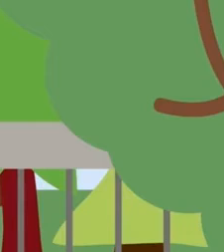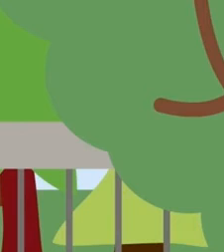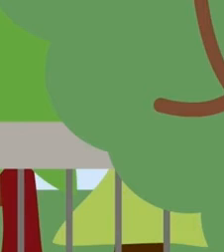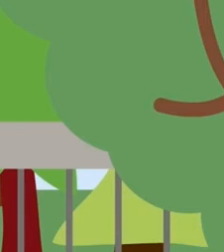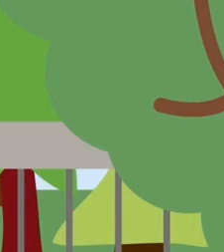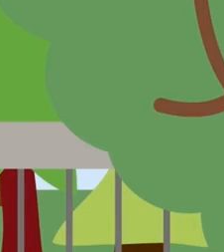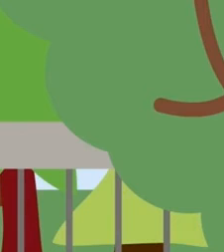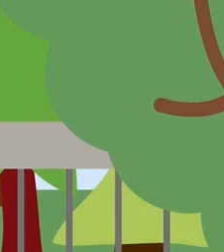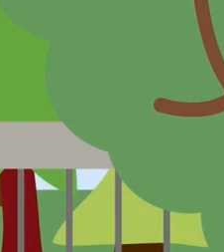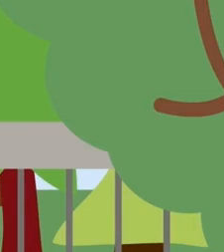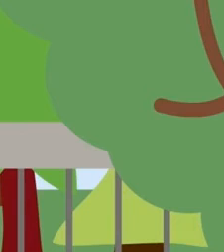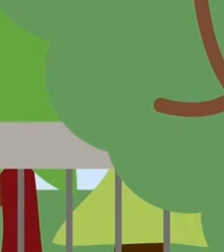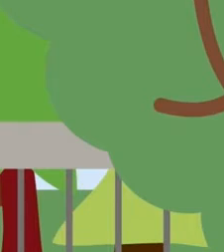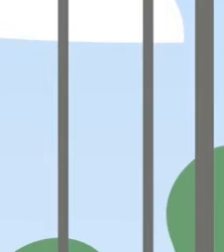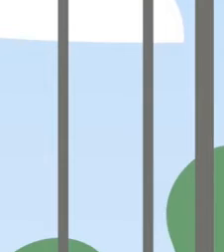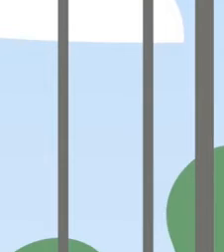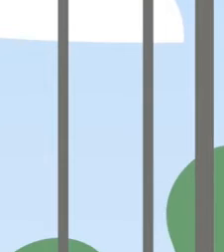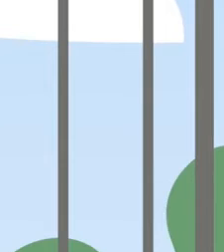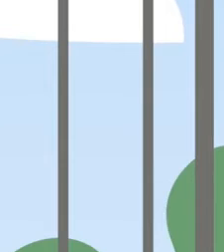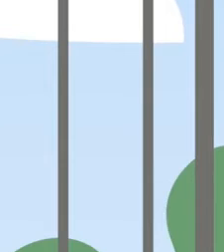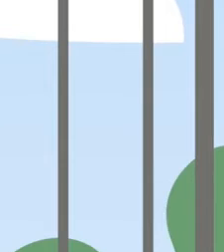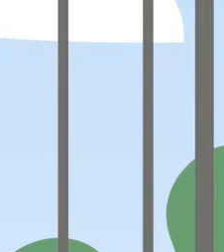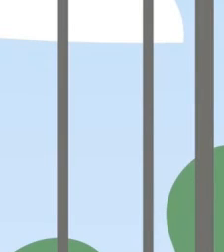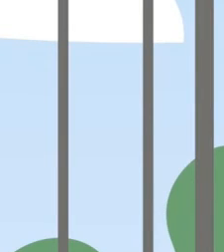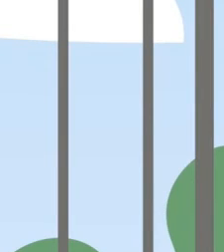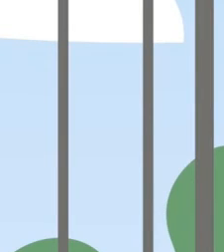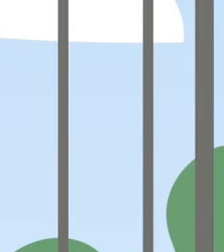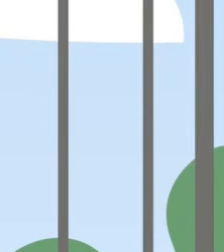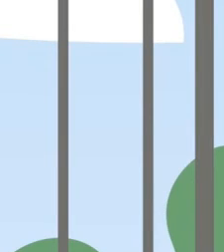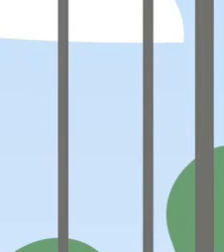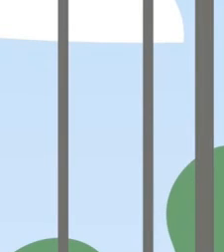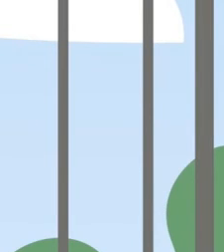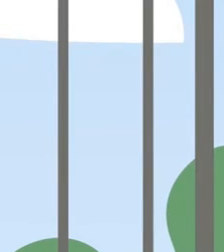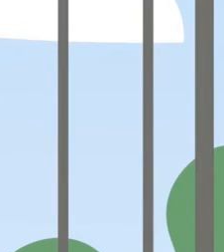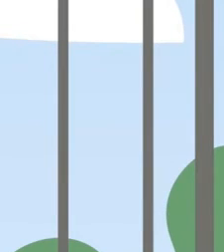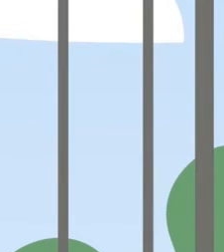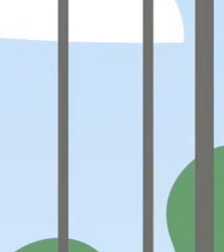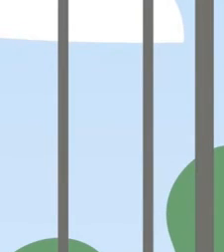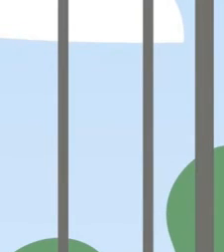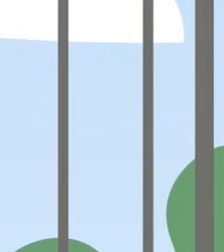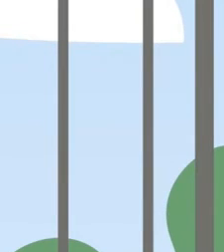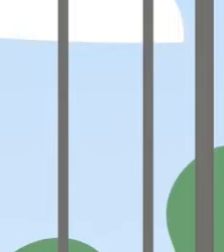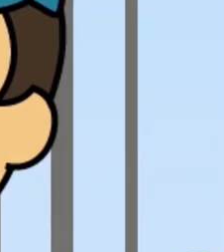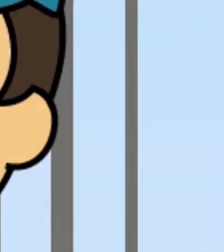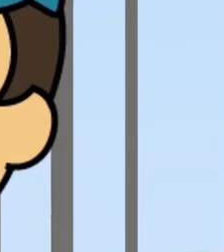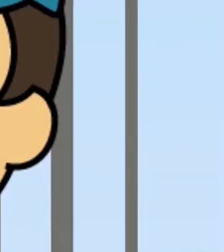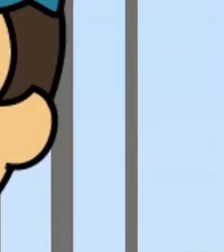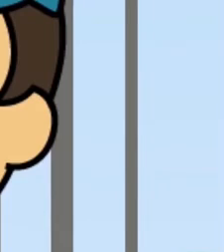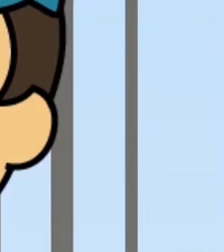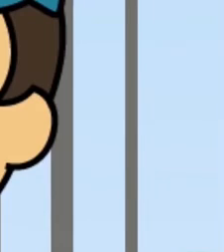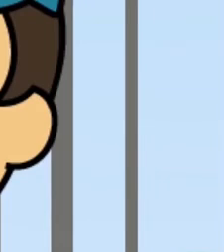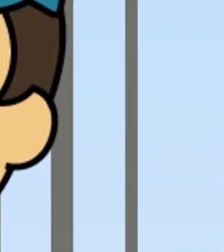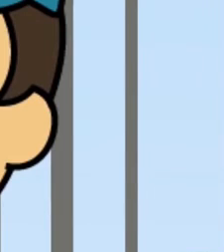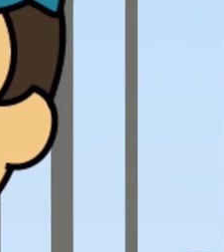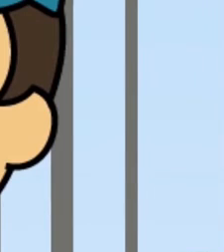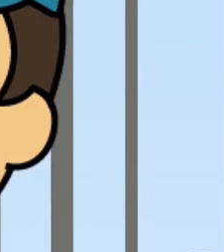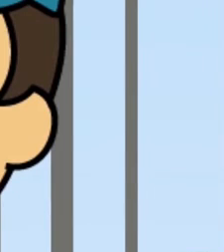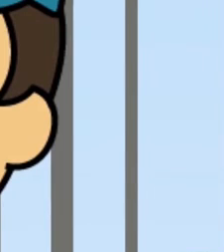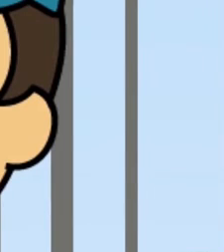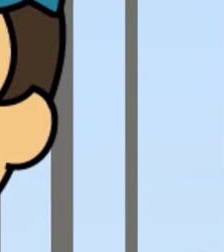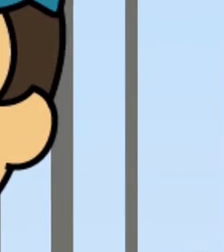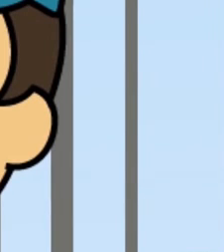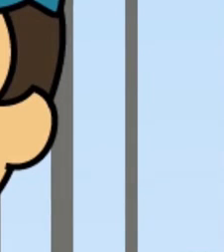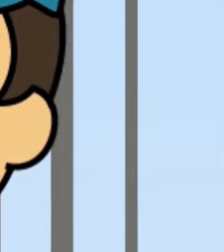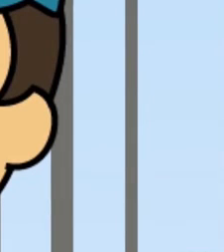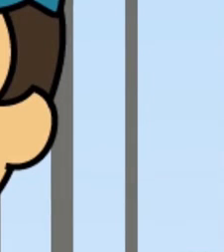can have some picnic after. This place is so adorable. Let's do it! Sure, we